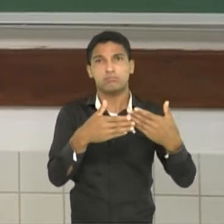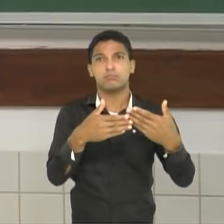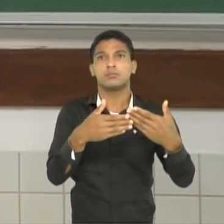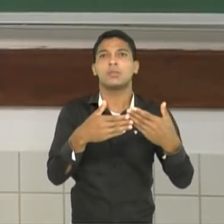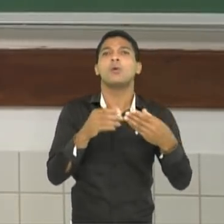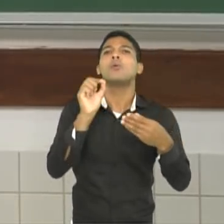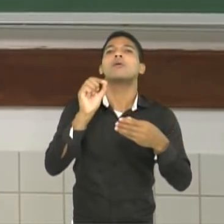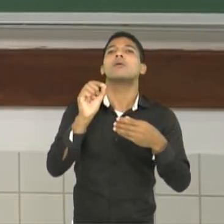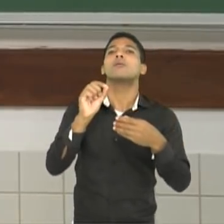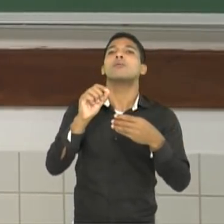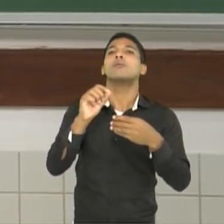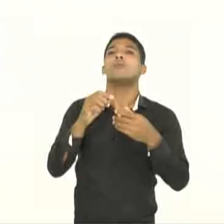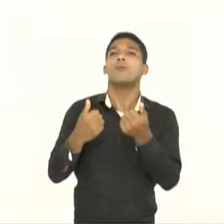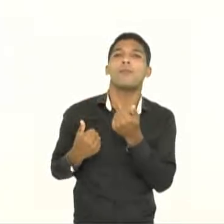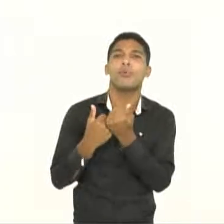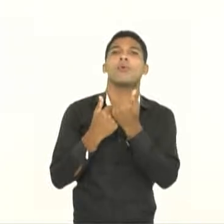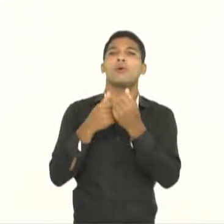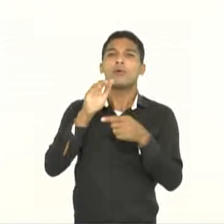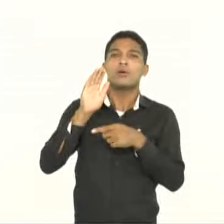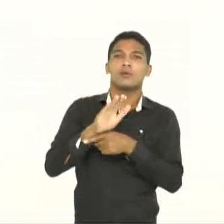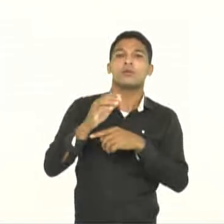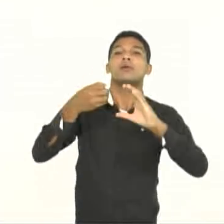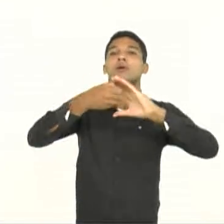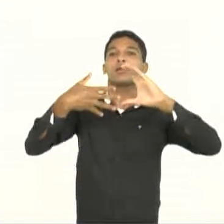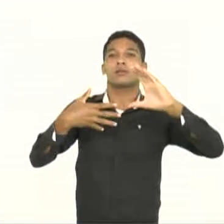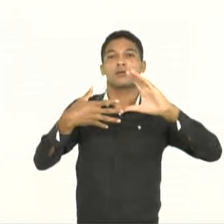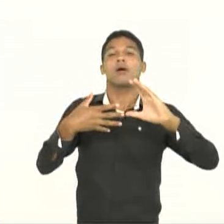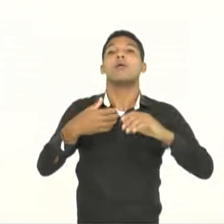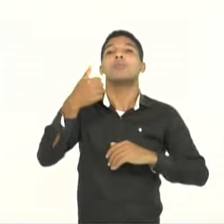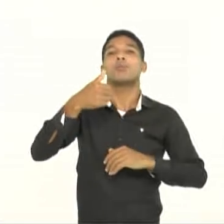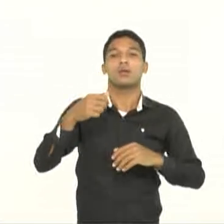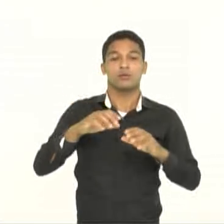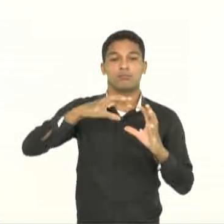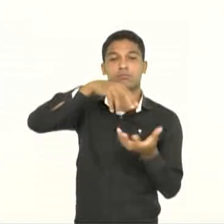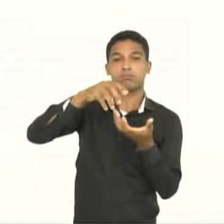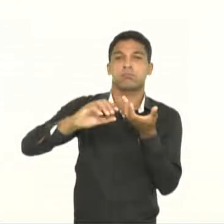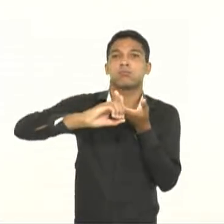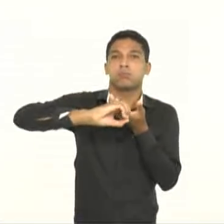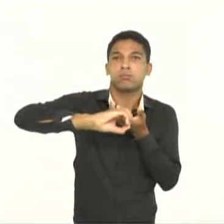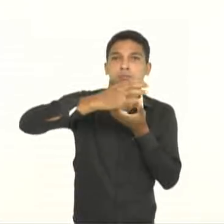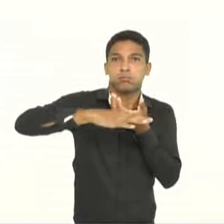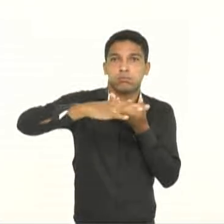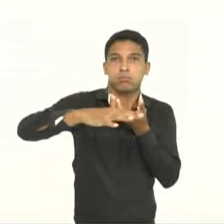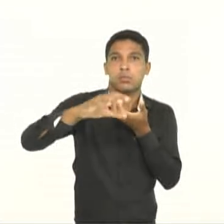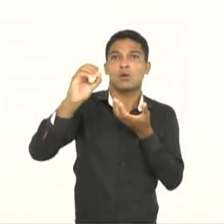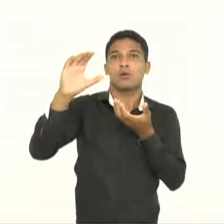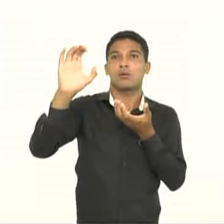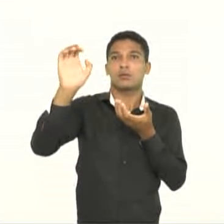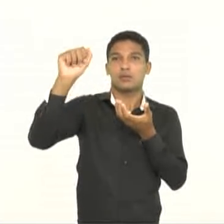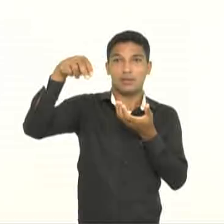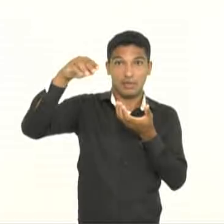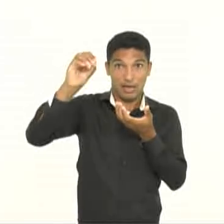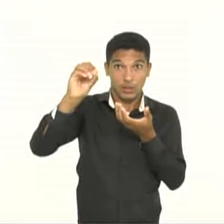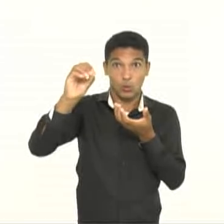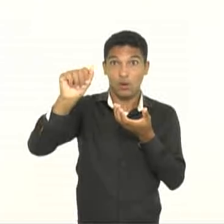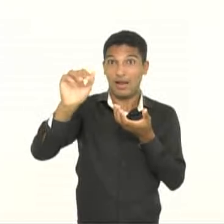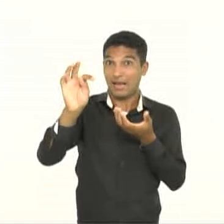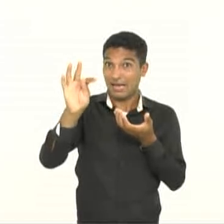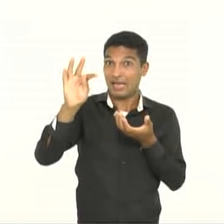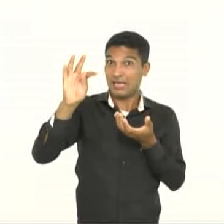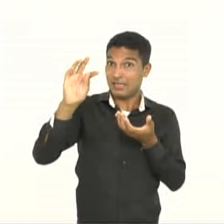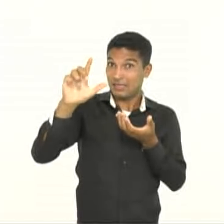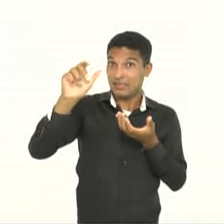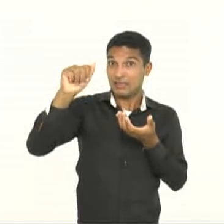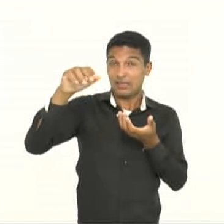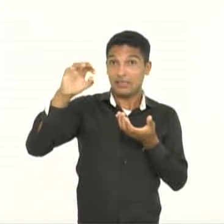certo? Então, o que nós vamos ter ali? Primeiro, banhada pelo Oceano Atlântico, tendo os estados de São Paulo, Mato Grosso do Sul ao